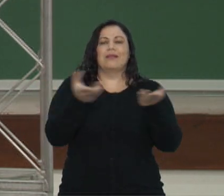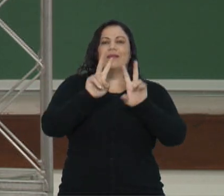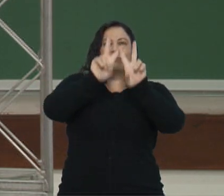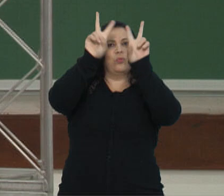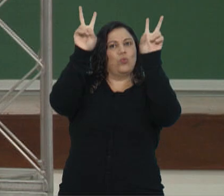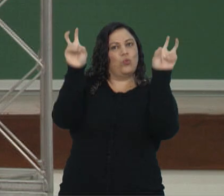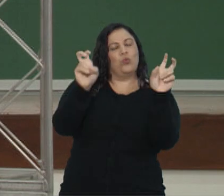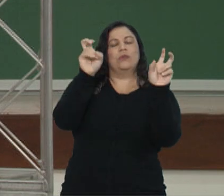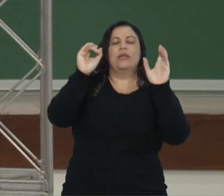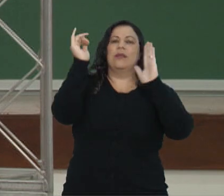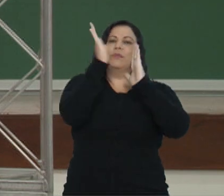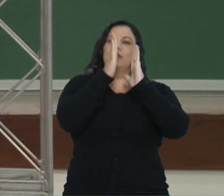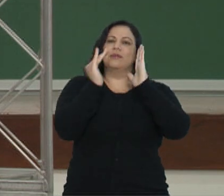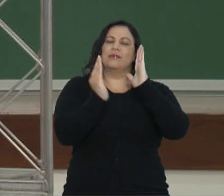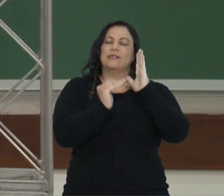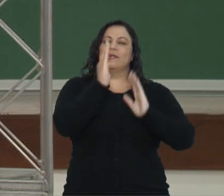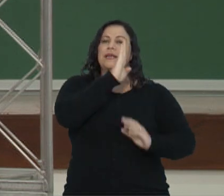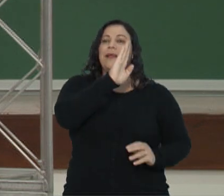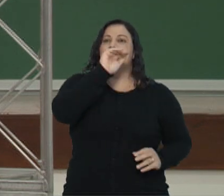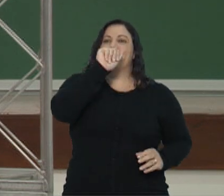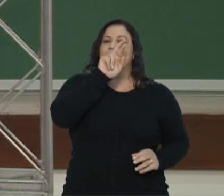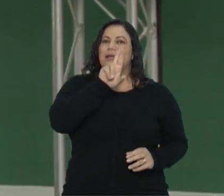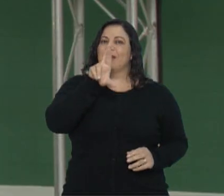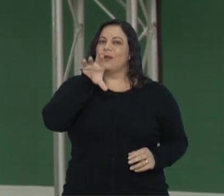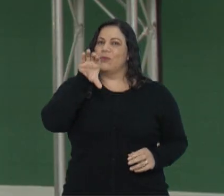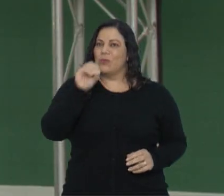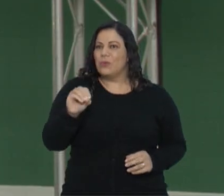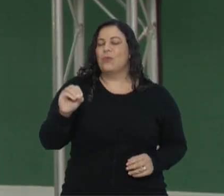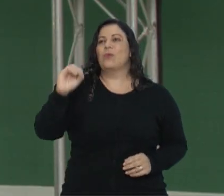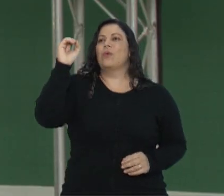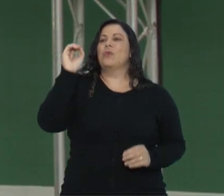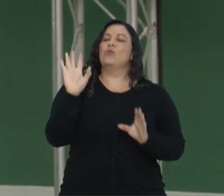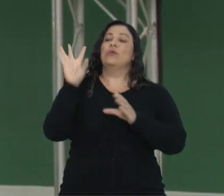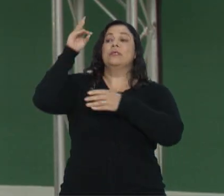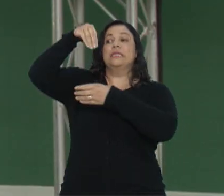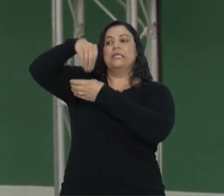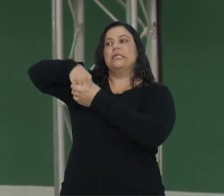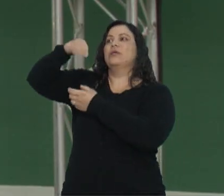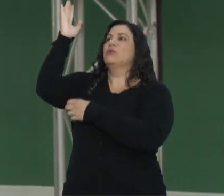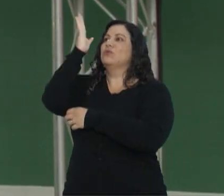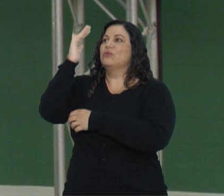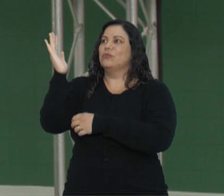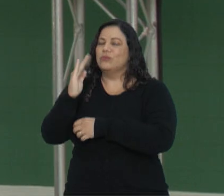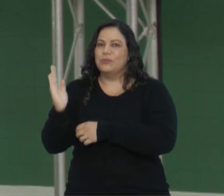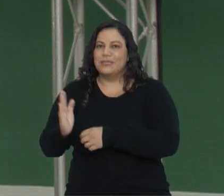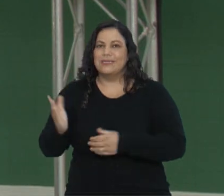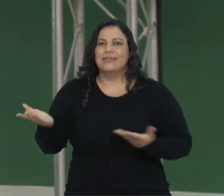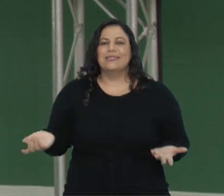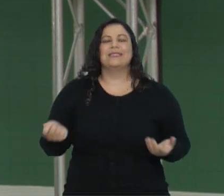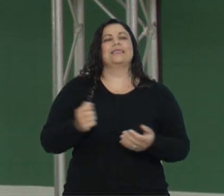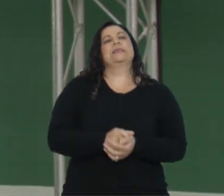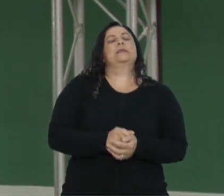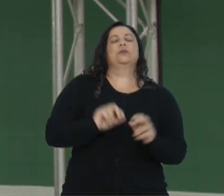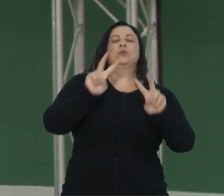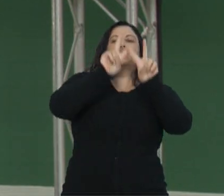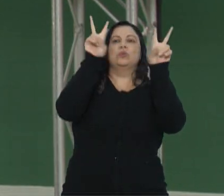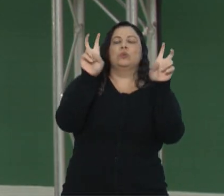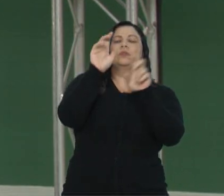barroco brasileiro, né? O barroco, muita gente sabe que o barroco de Aleijadinho, não é só de Aleijadinho e a gente vai ver bem isso,